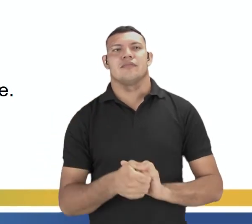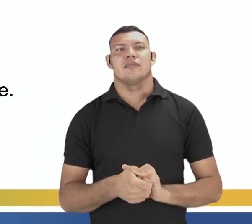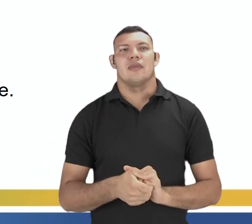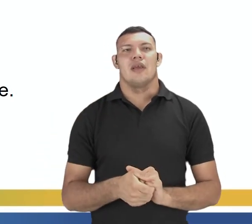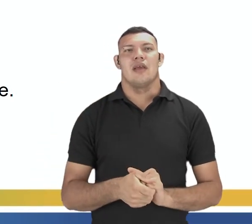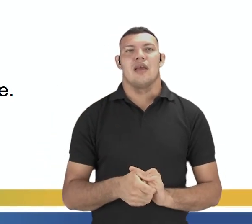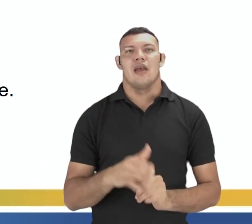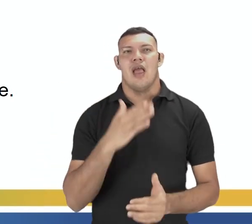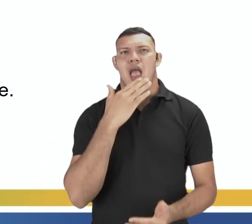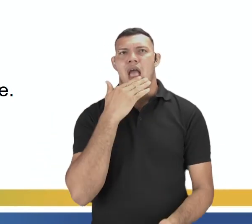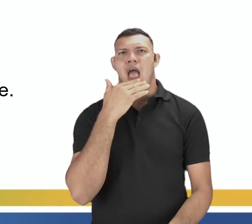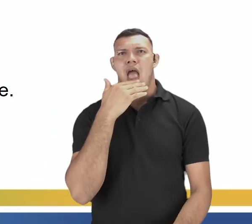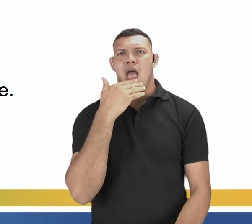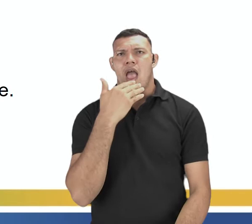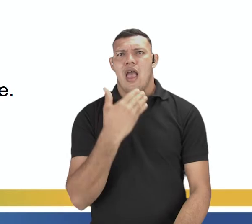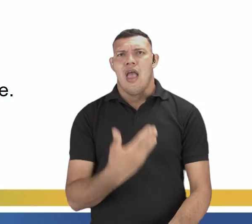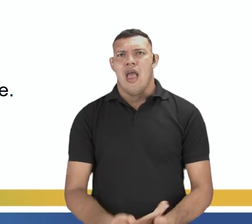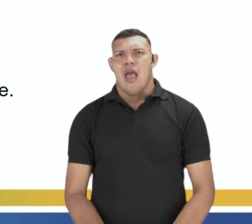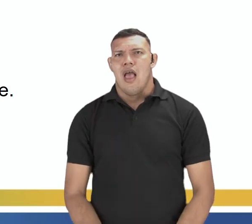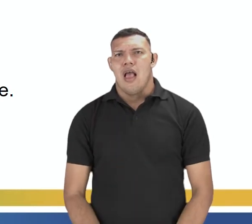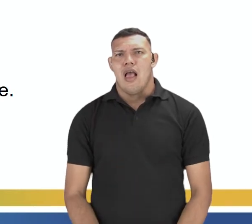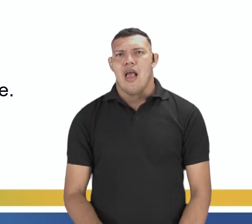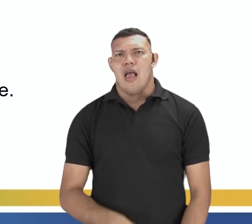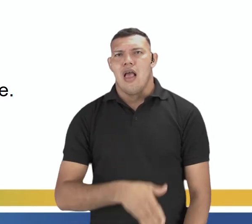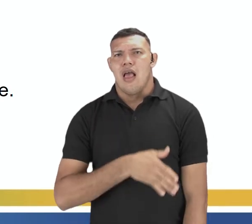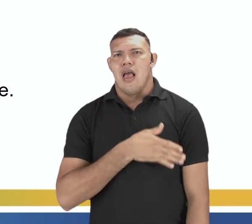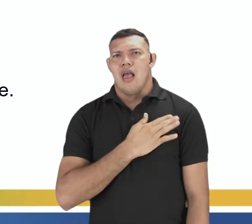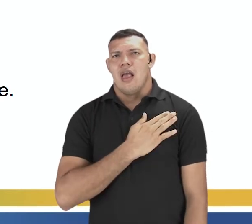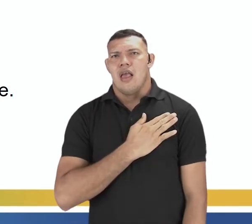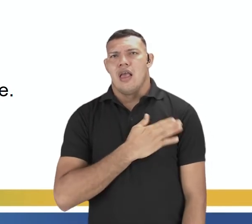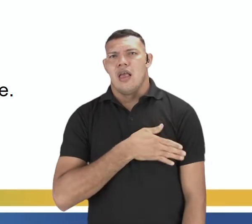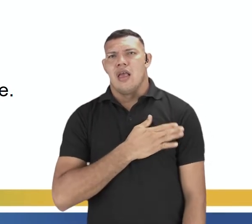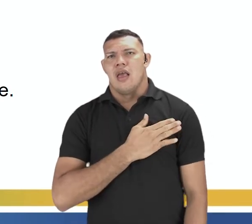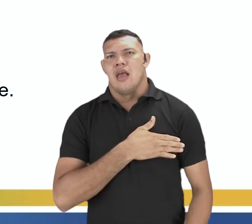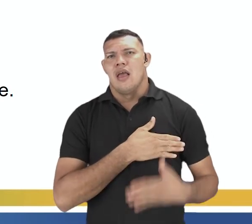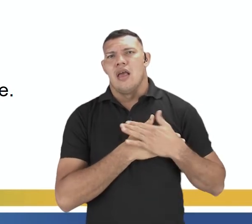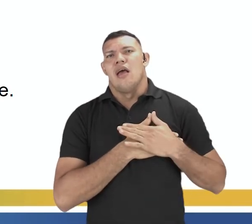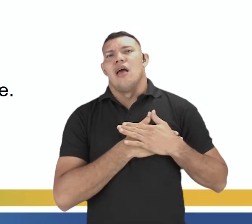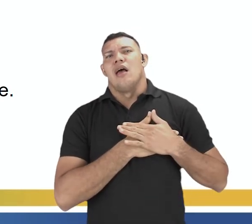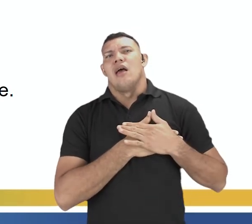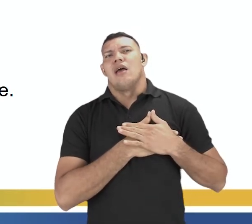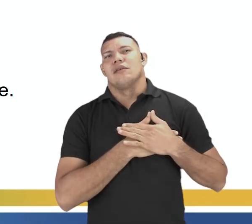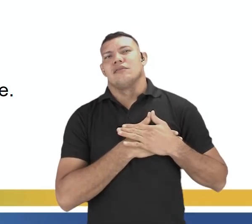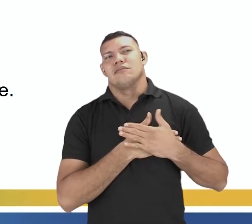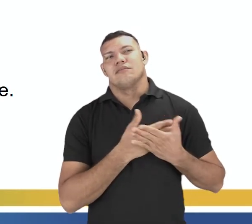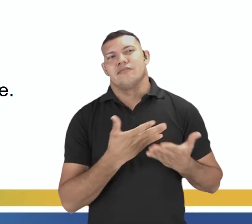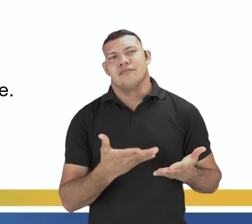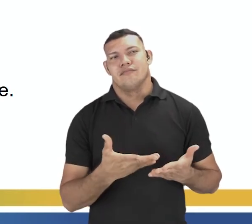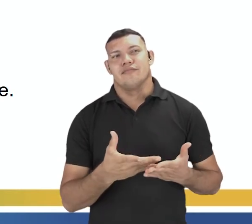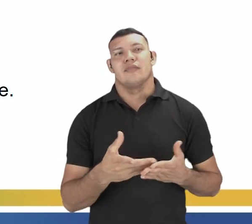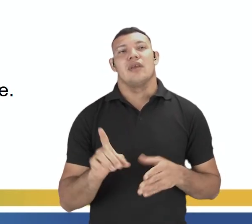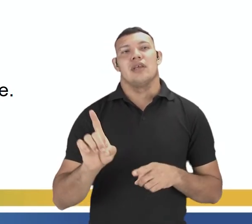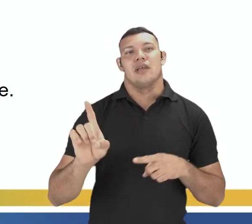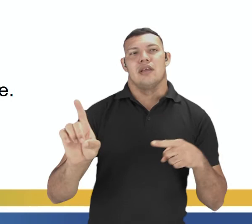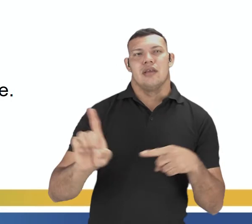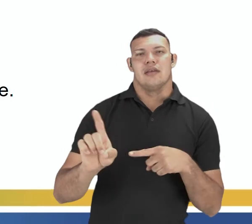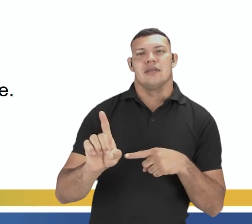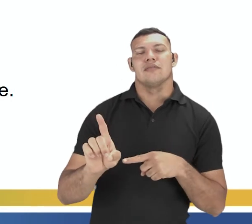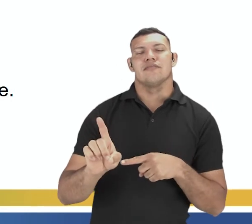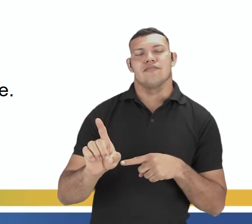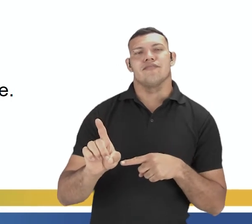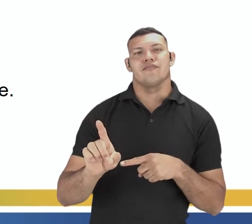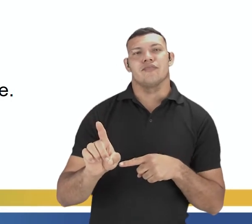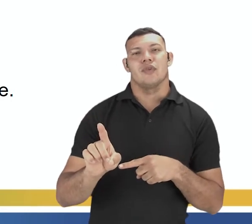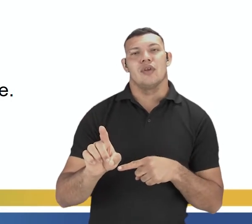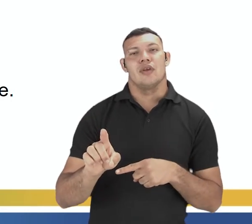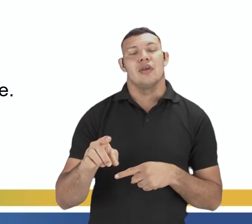Ataque. Também não tem alteração. Letra D. Gostaria de falar convosco. Convosco temos